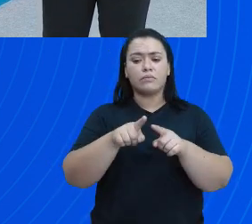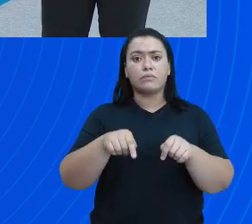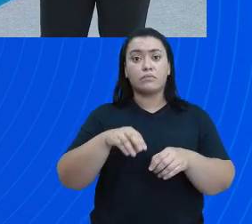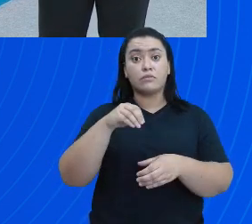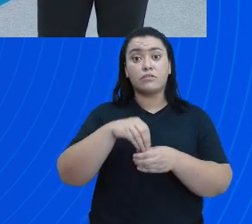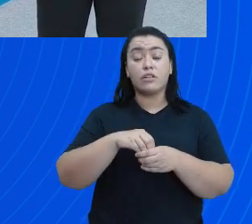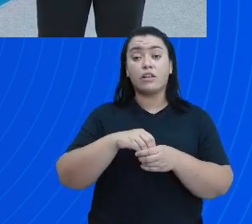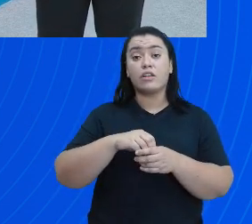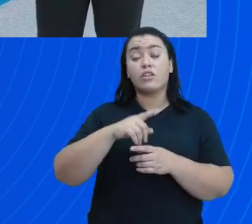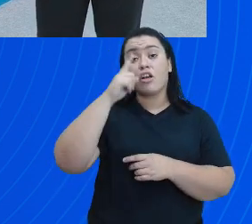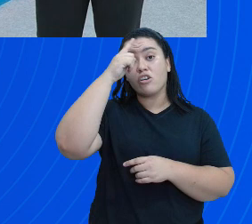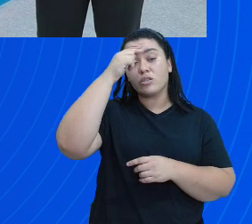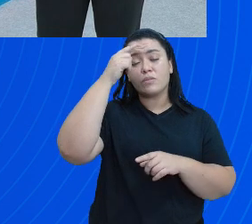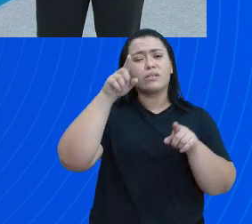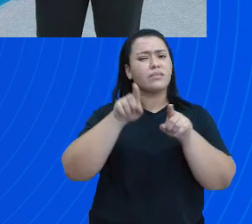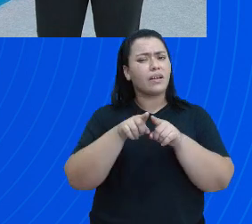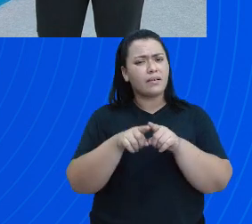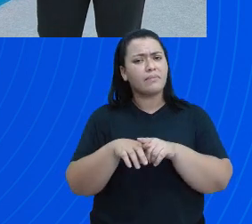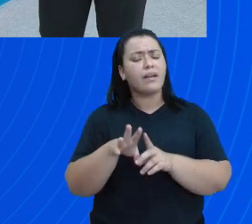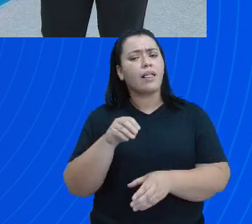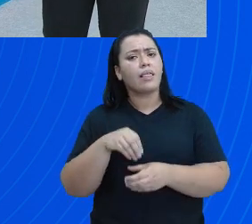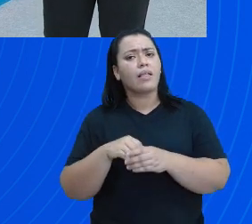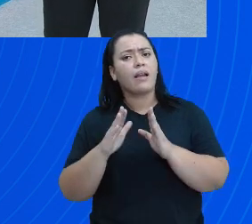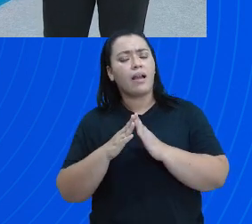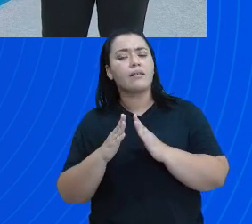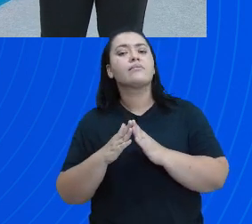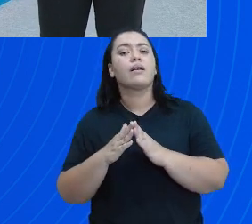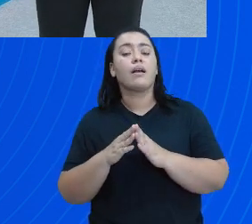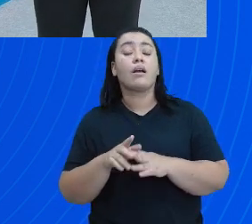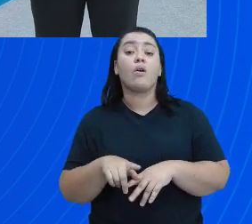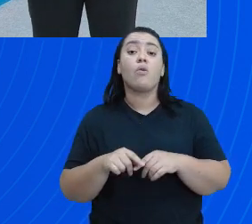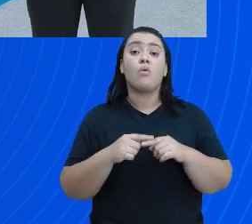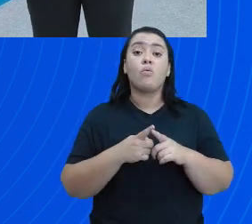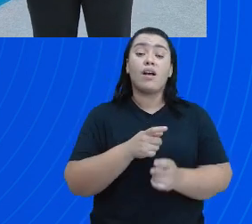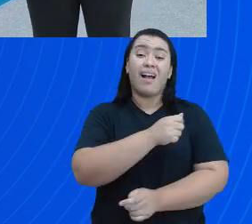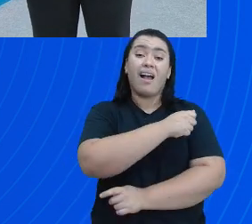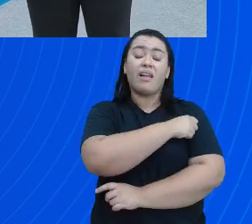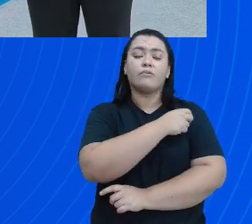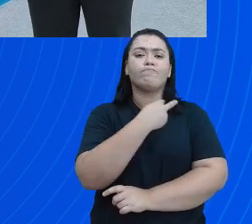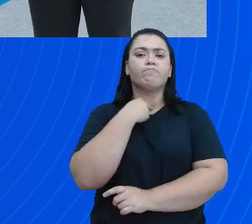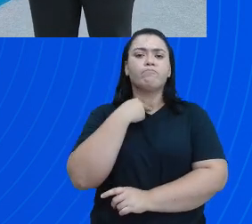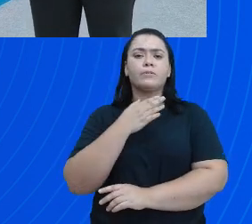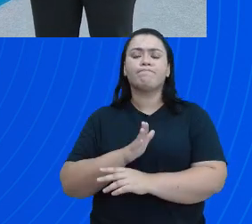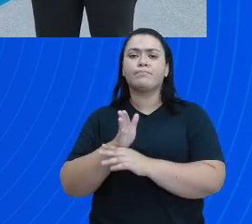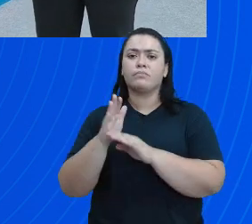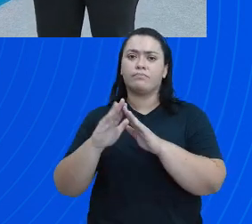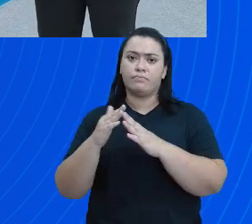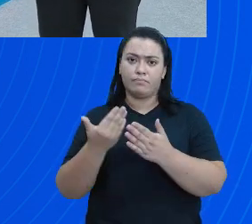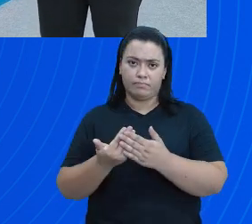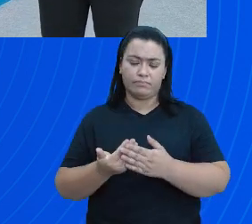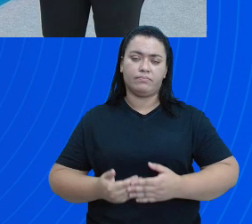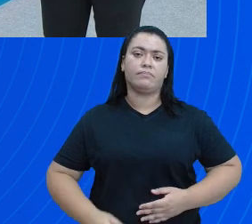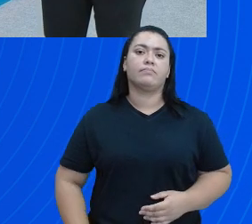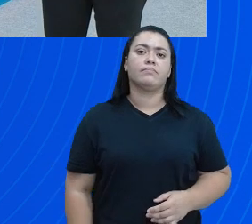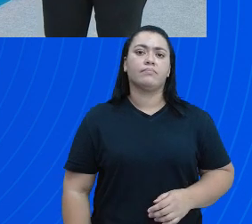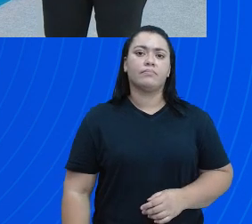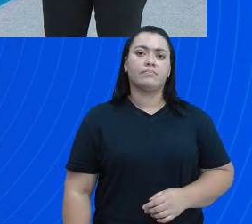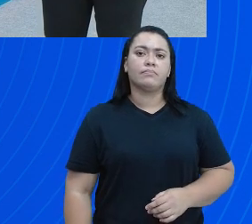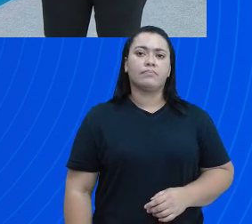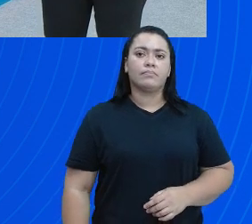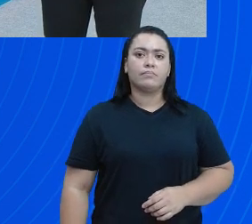hospitalares ou domiciliar, quando esse estudante ele fica impossibilitado de frequentar a escola.